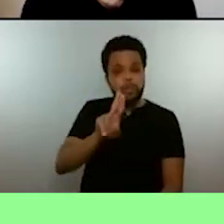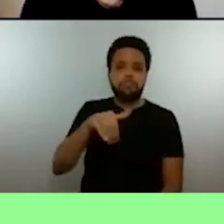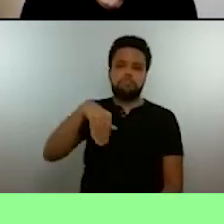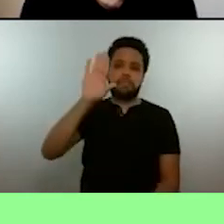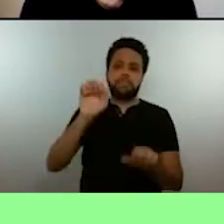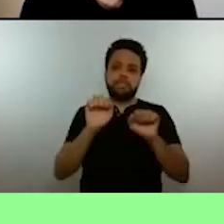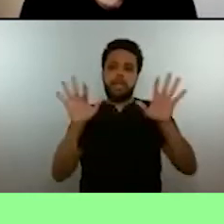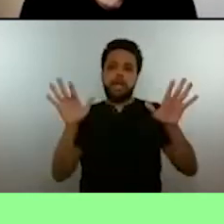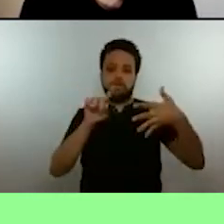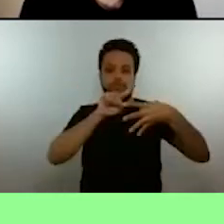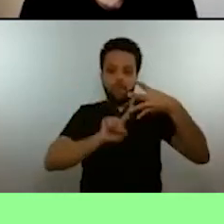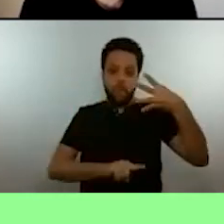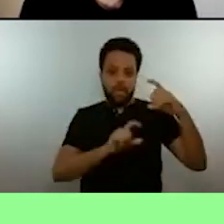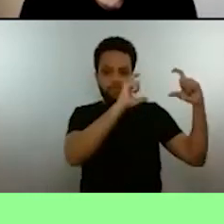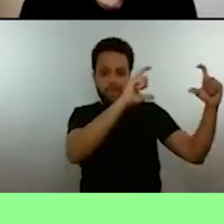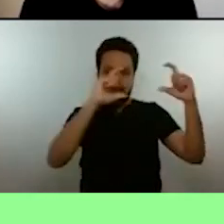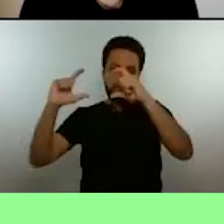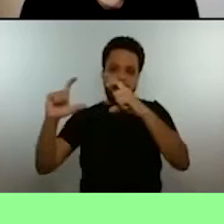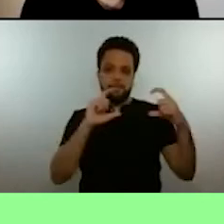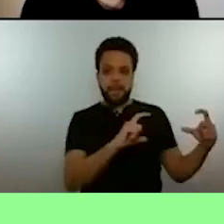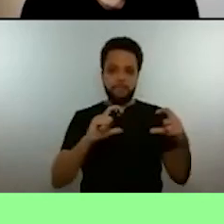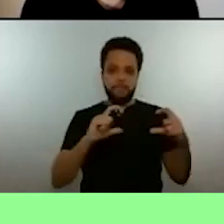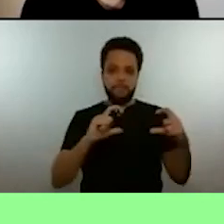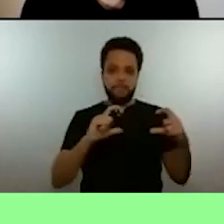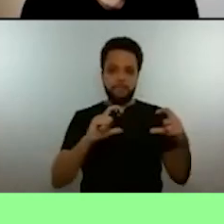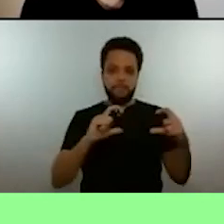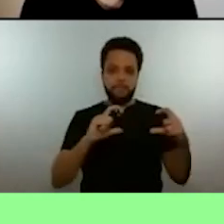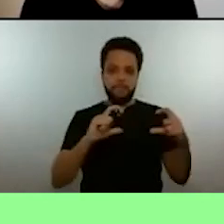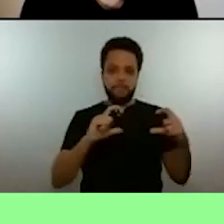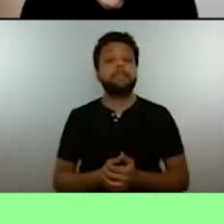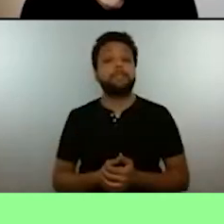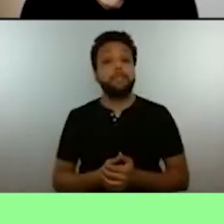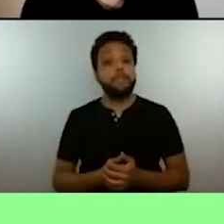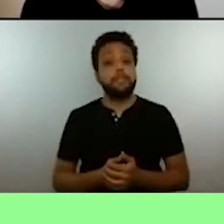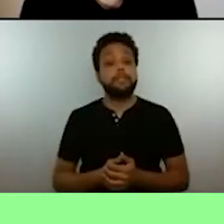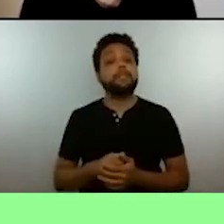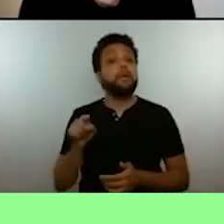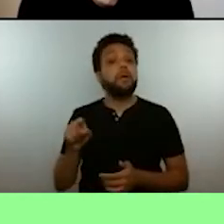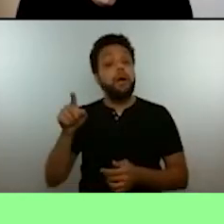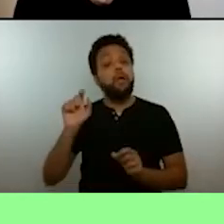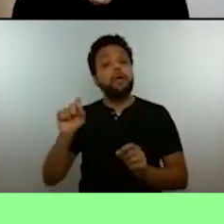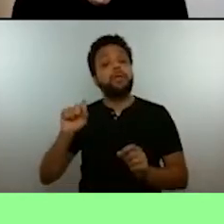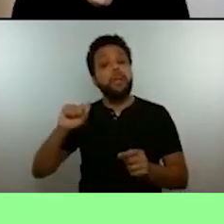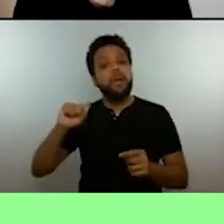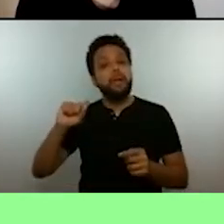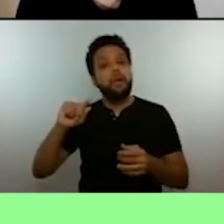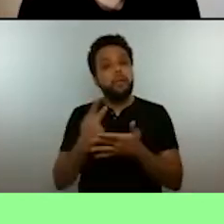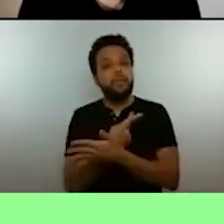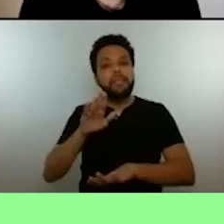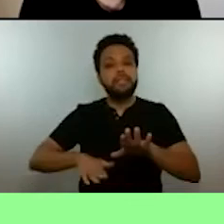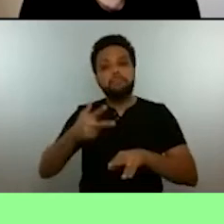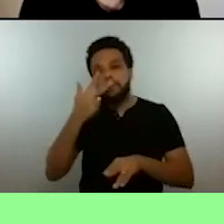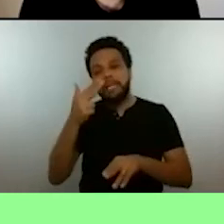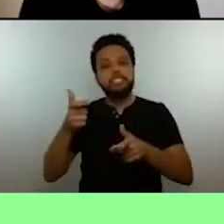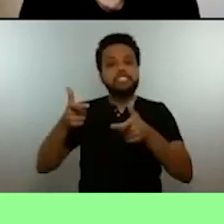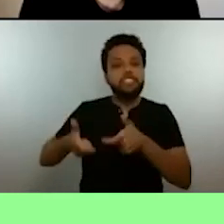claro, né? E aí o chato se torna experiência e é melhor. E